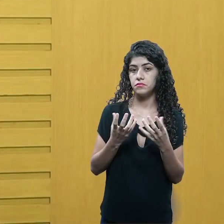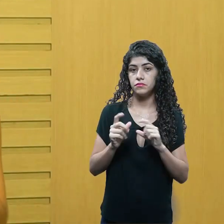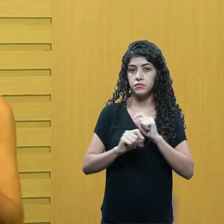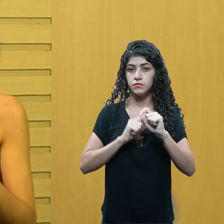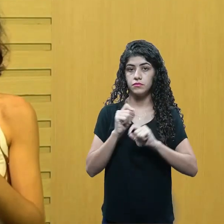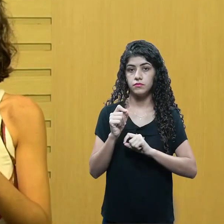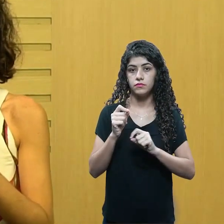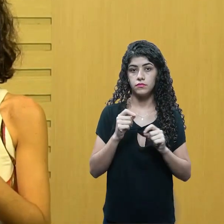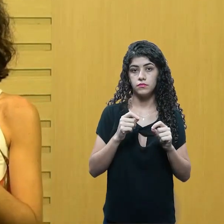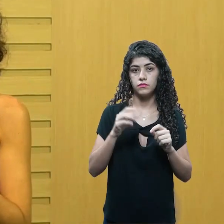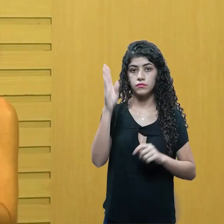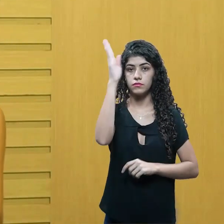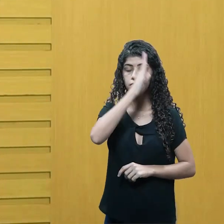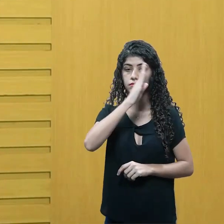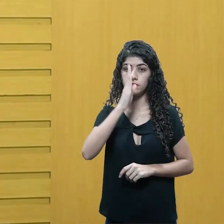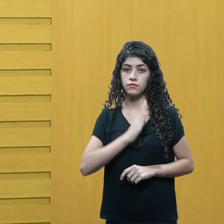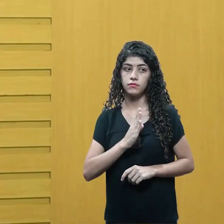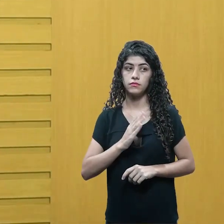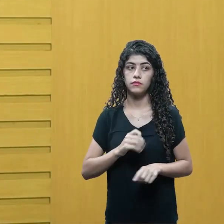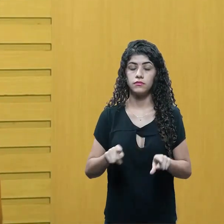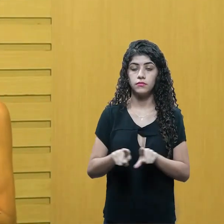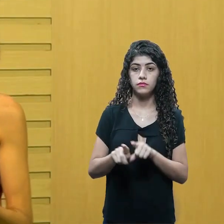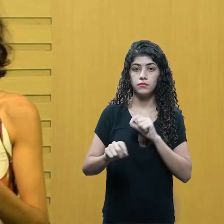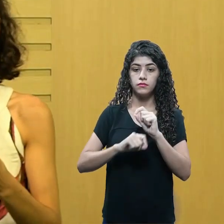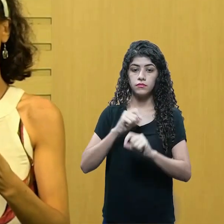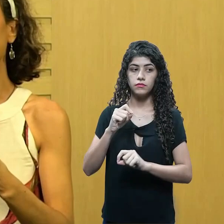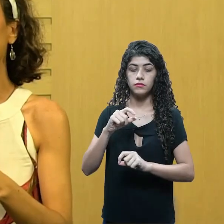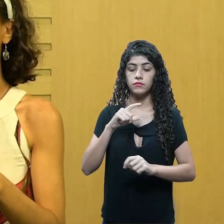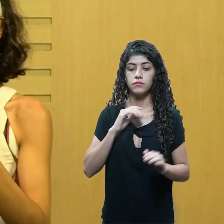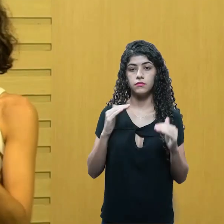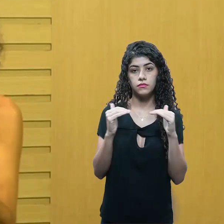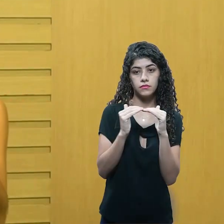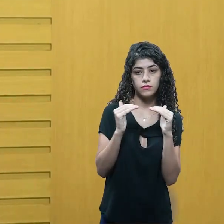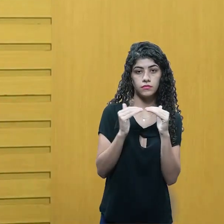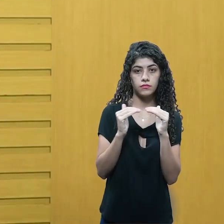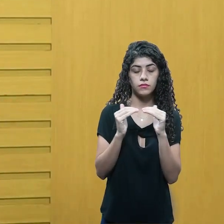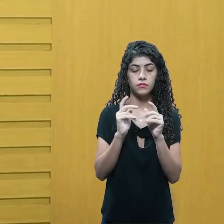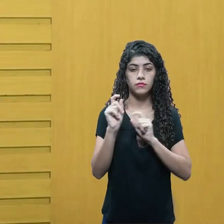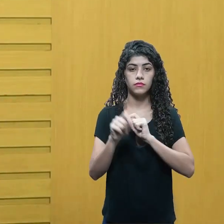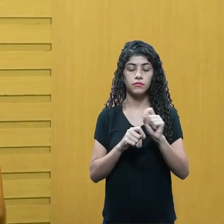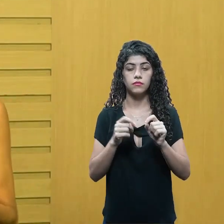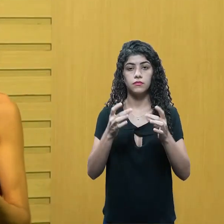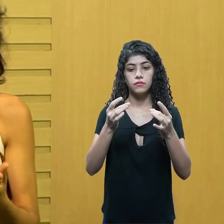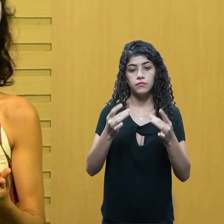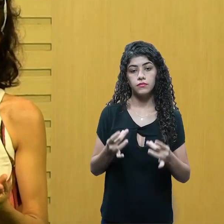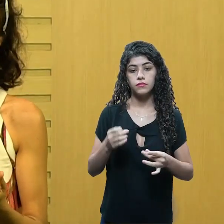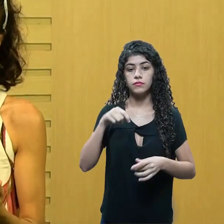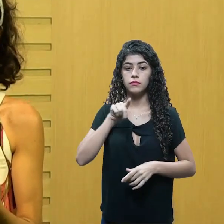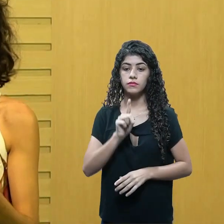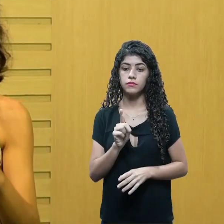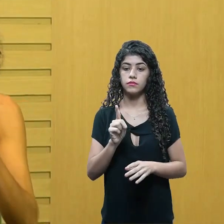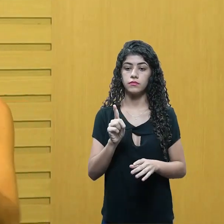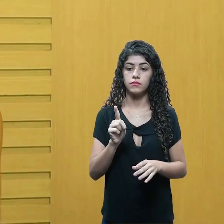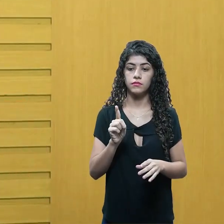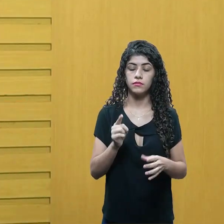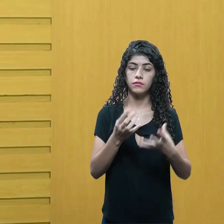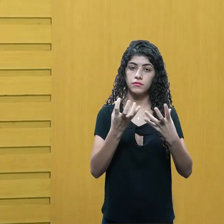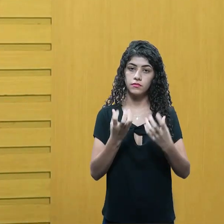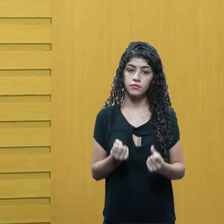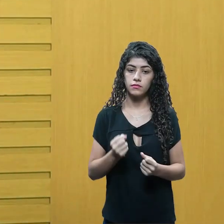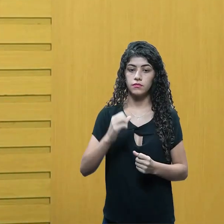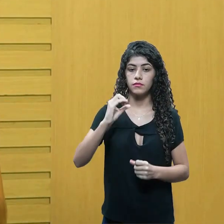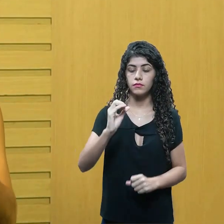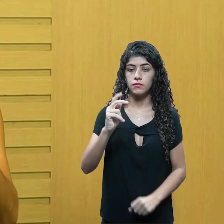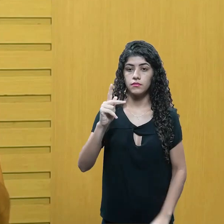independente, qualificado como obra brasileira. E isso, se ela se enquadrar dentro desse aspecto, e aí você